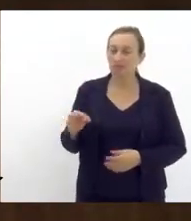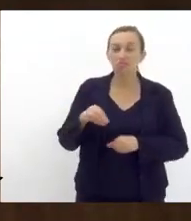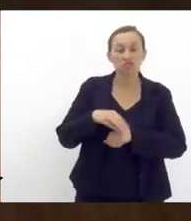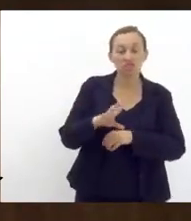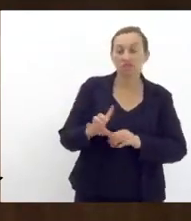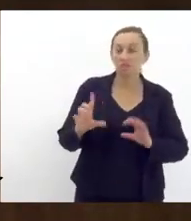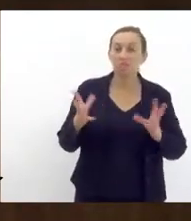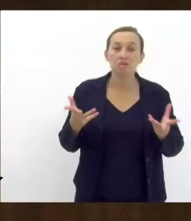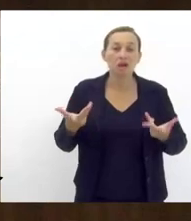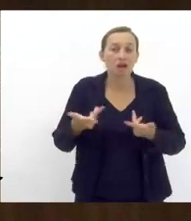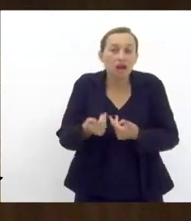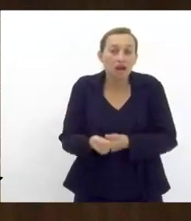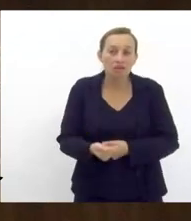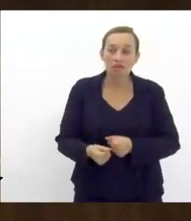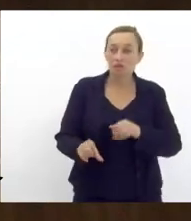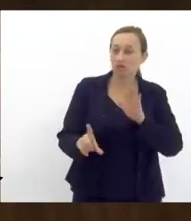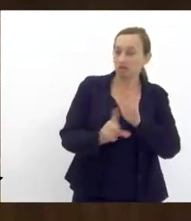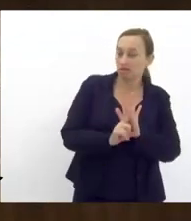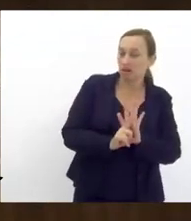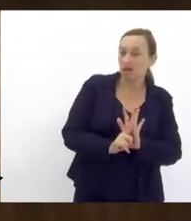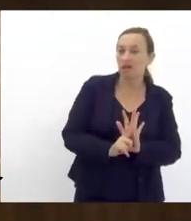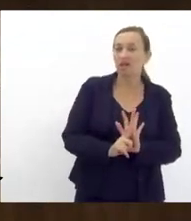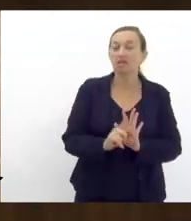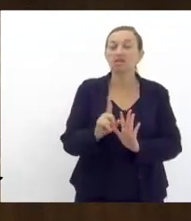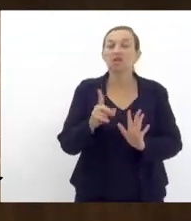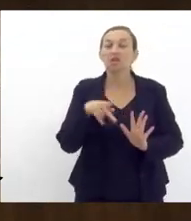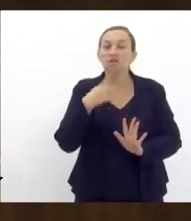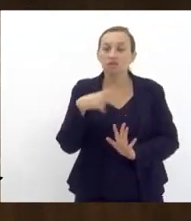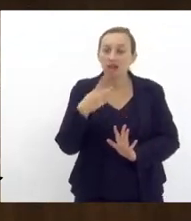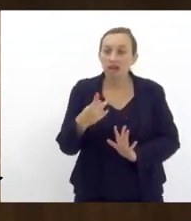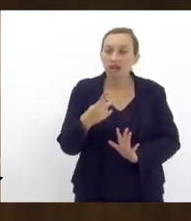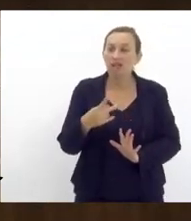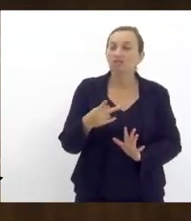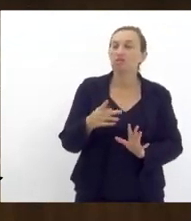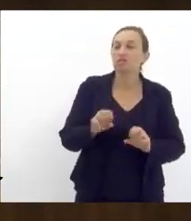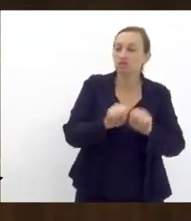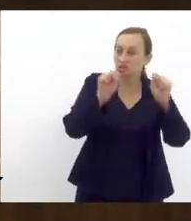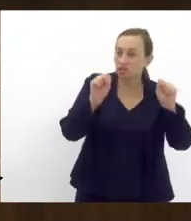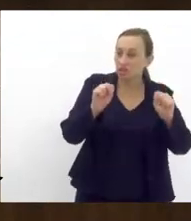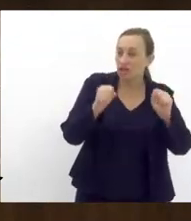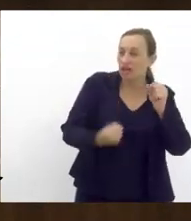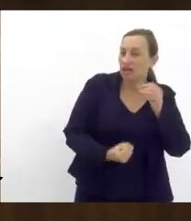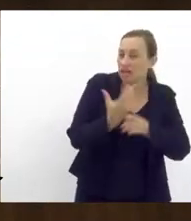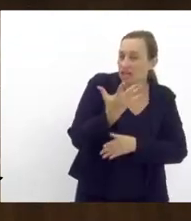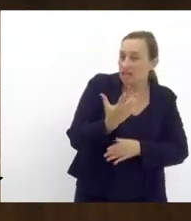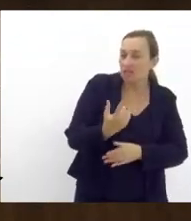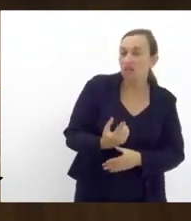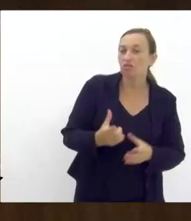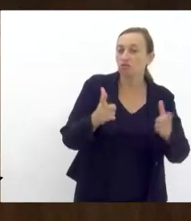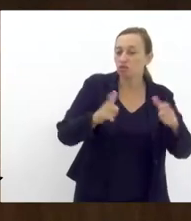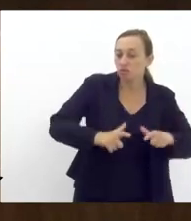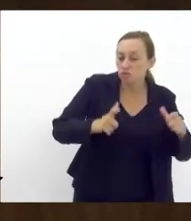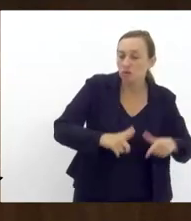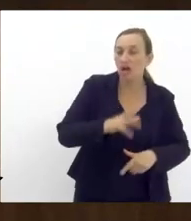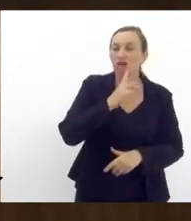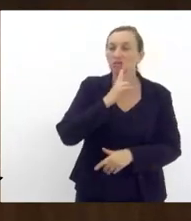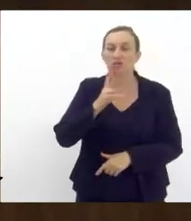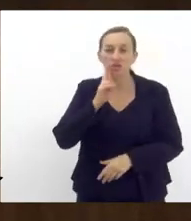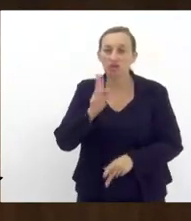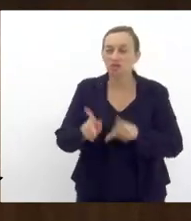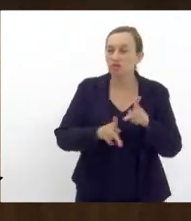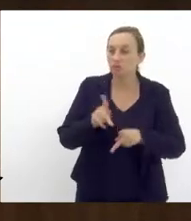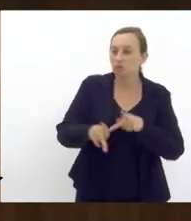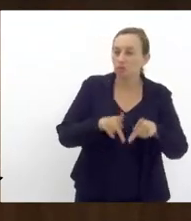indicação Legislativa é claro que quando falamos sobre a instalação de uma unidade de restaurante popular